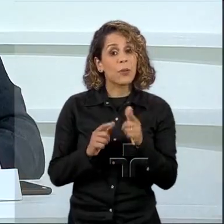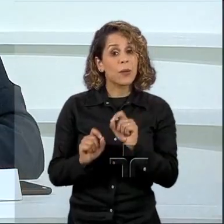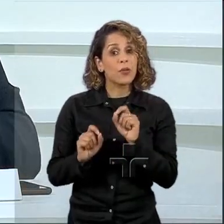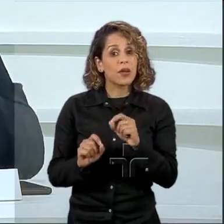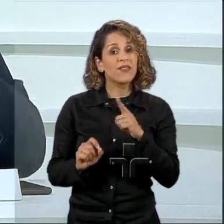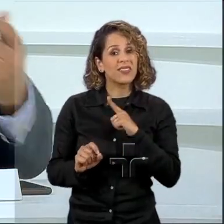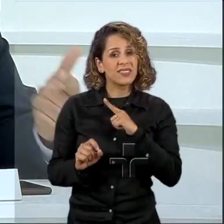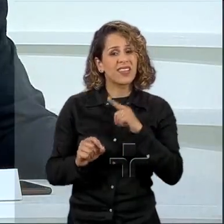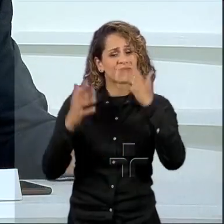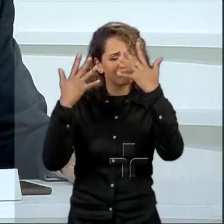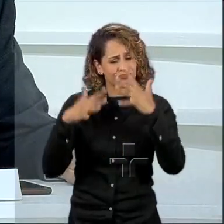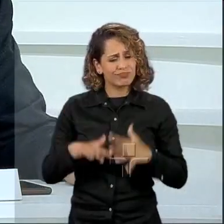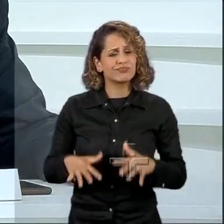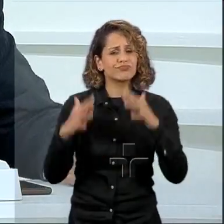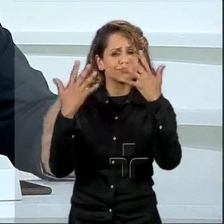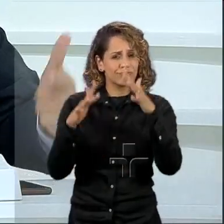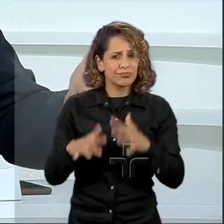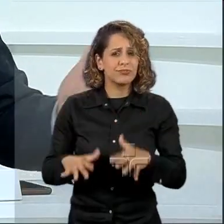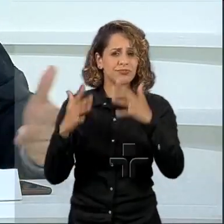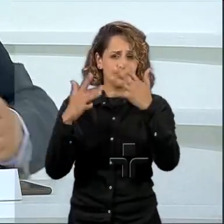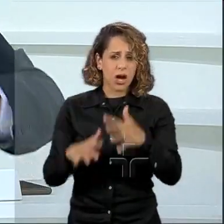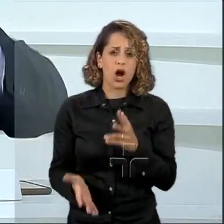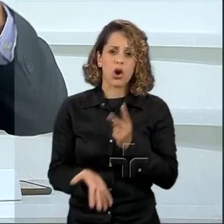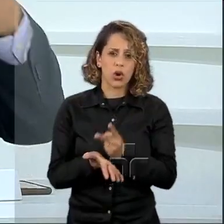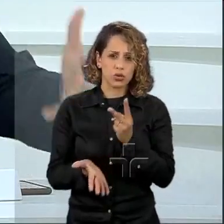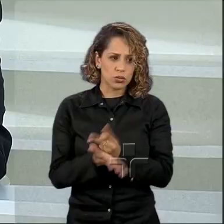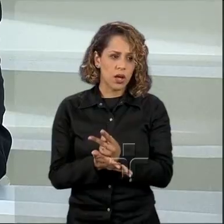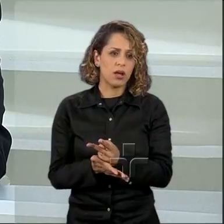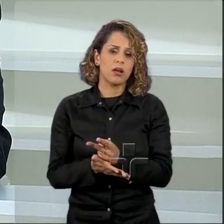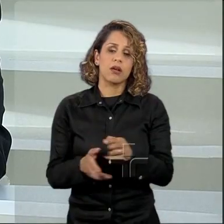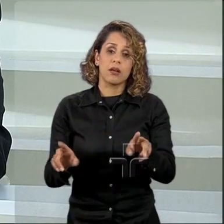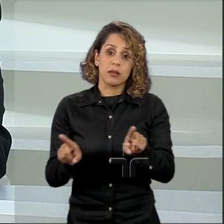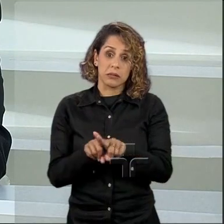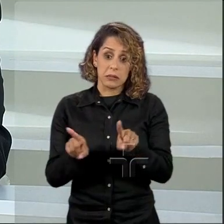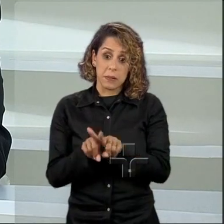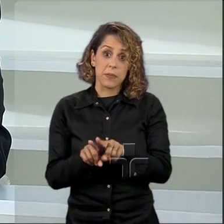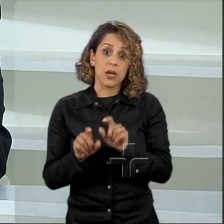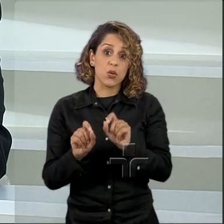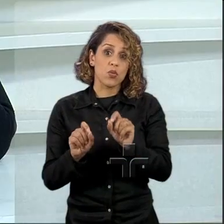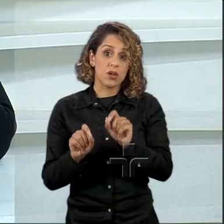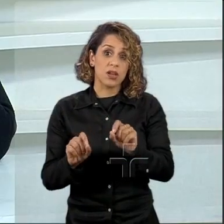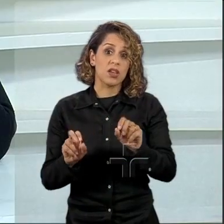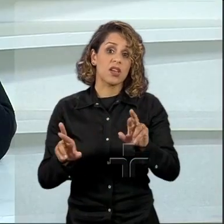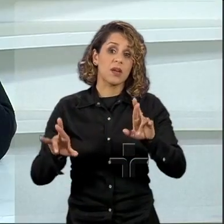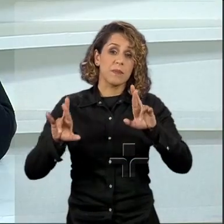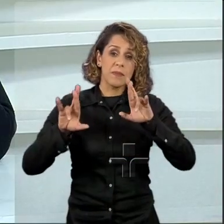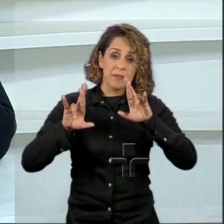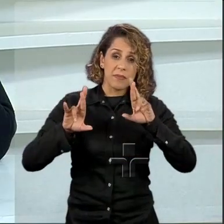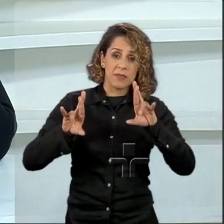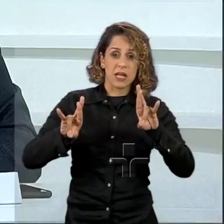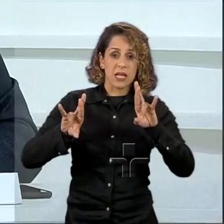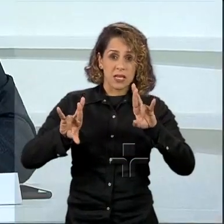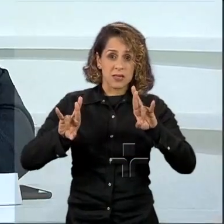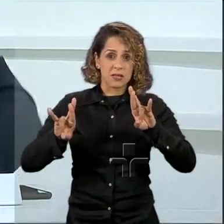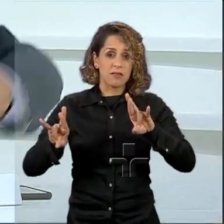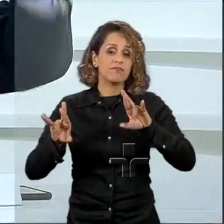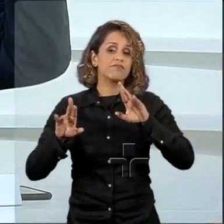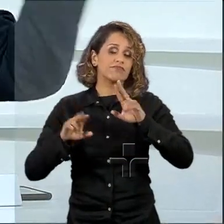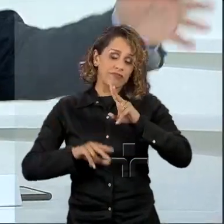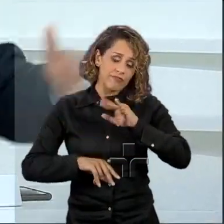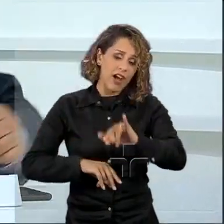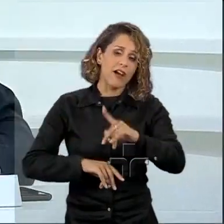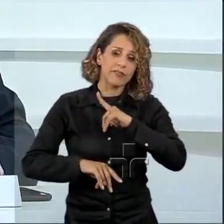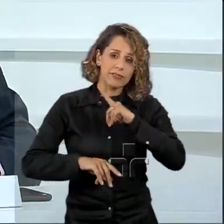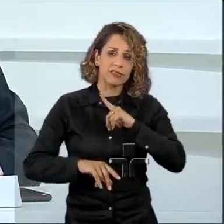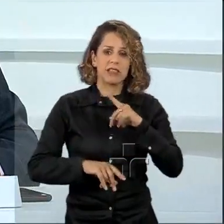são milícias dando porrada, batendo em gays, em jornalistas, isso em cientistas políticos,